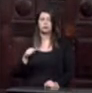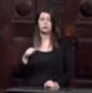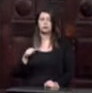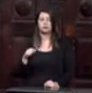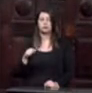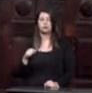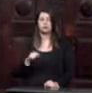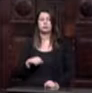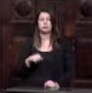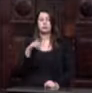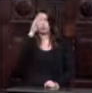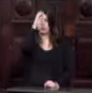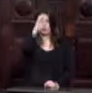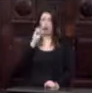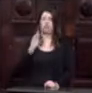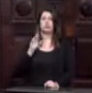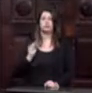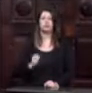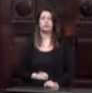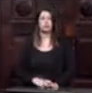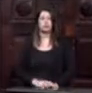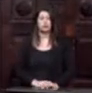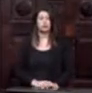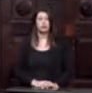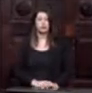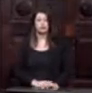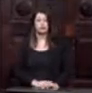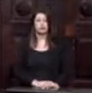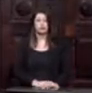tranquila, e tio Carlos.